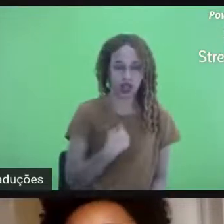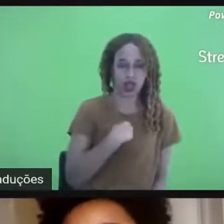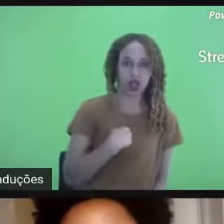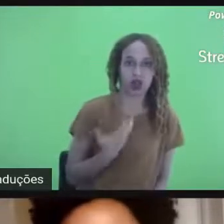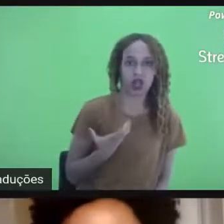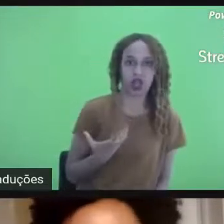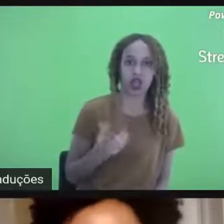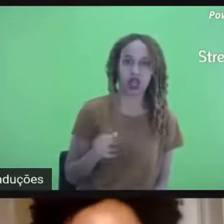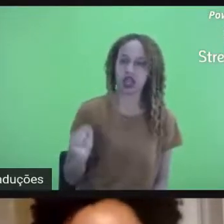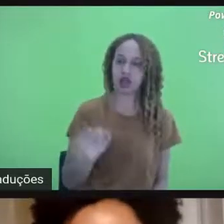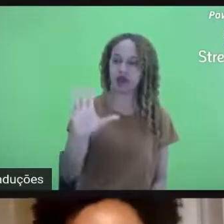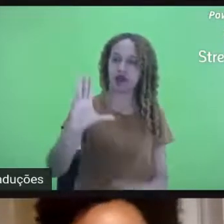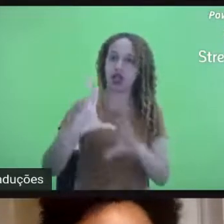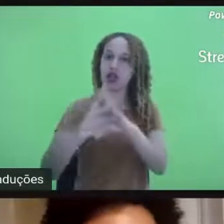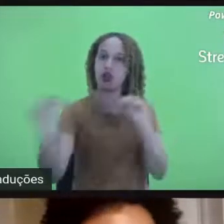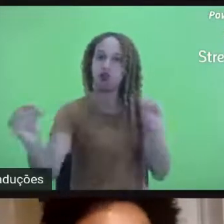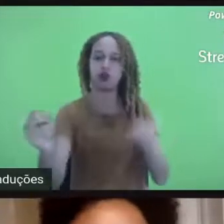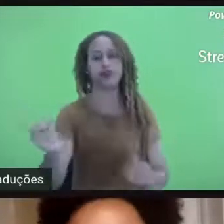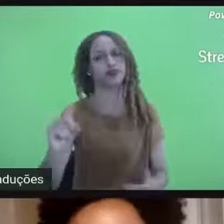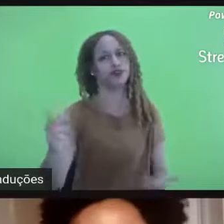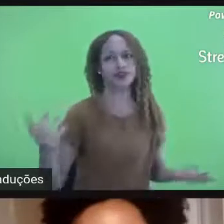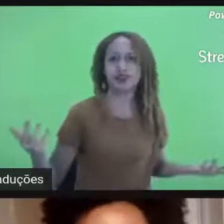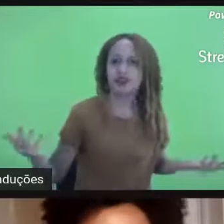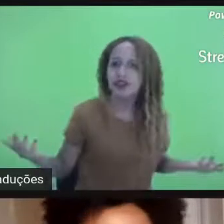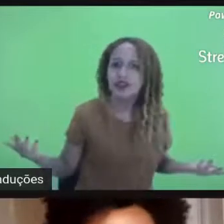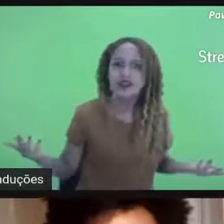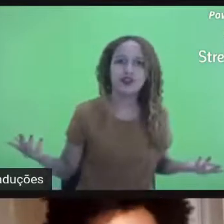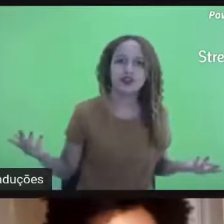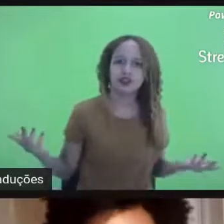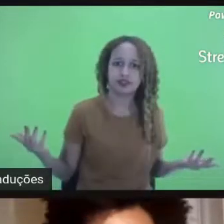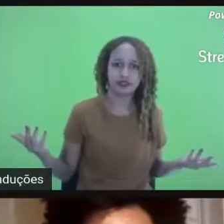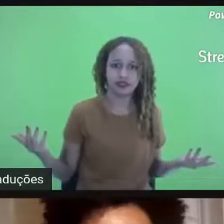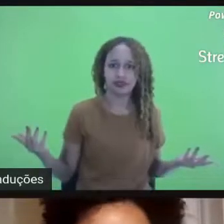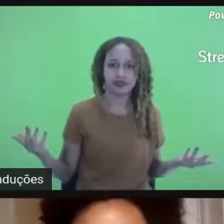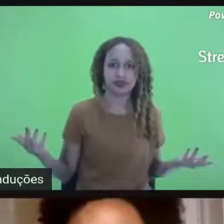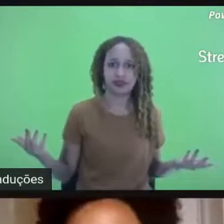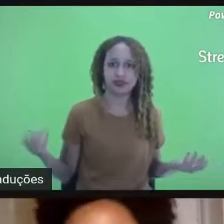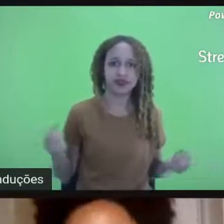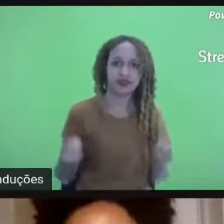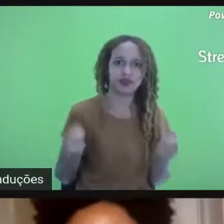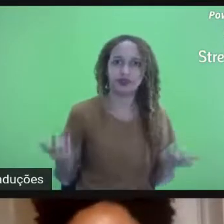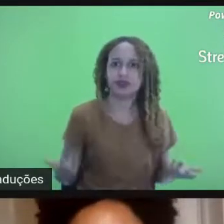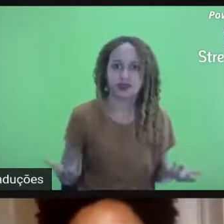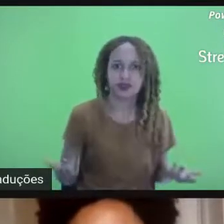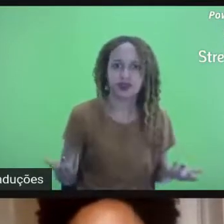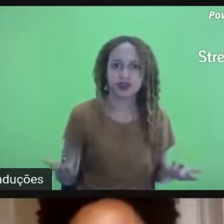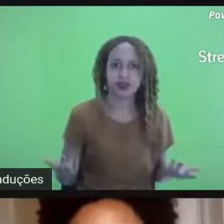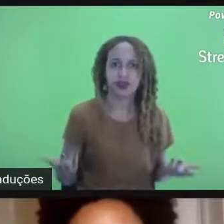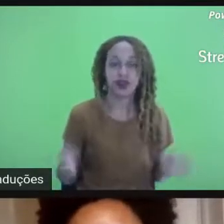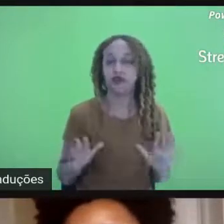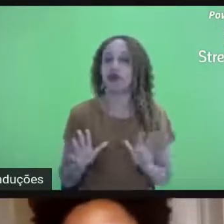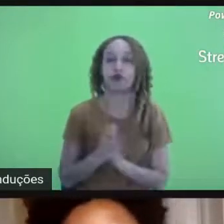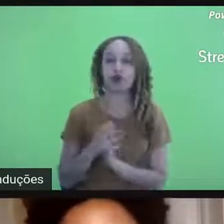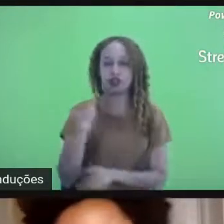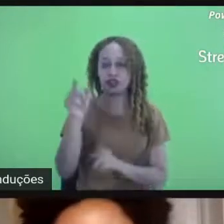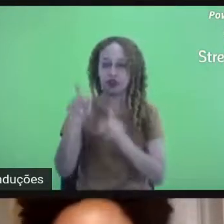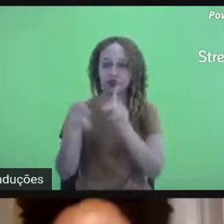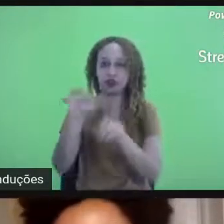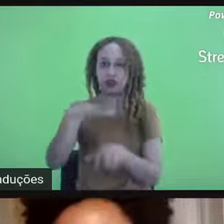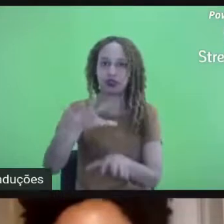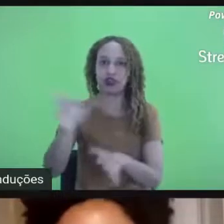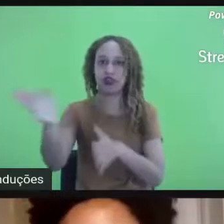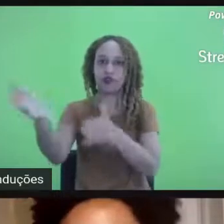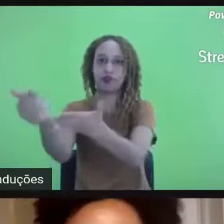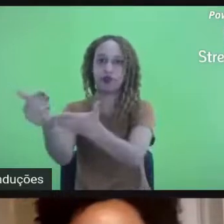não exista ali. Vamos desfavelizar, tirar o pobre favelado daquele local e fingir que aquilo